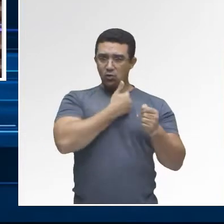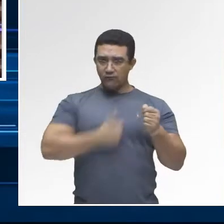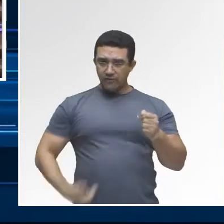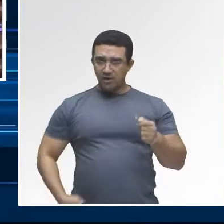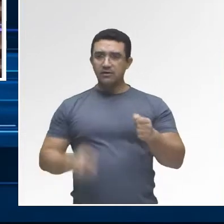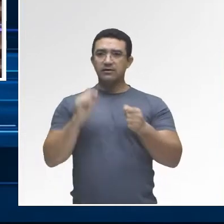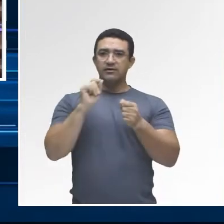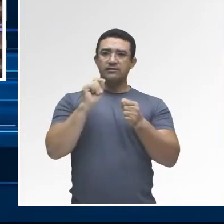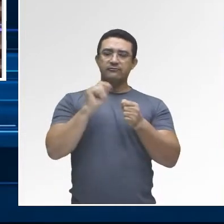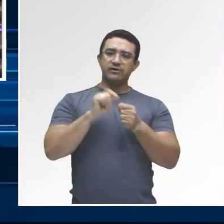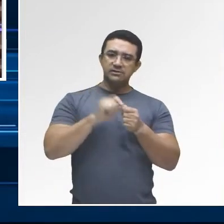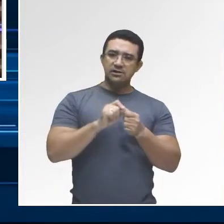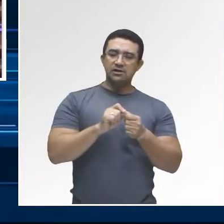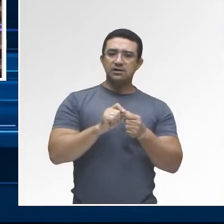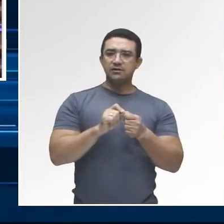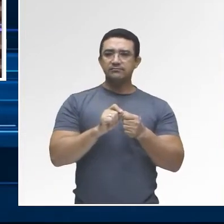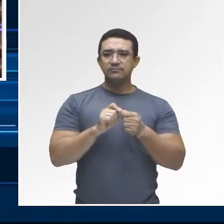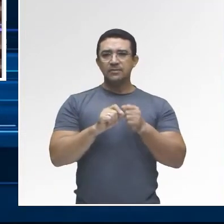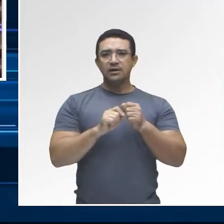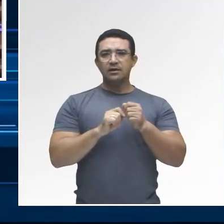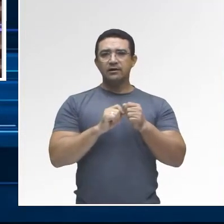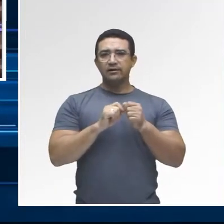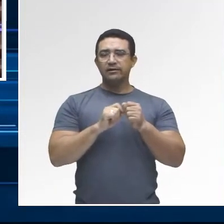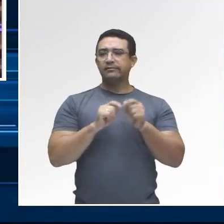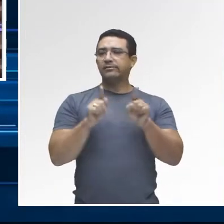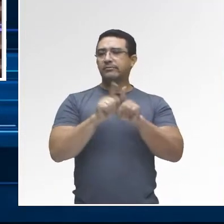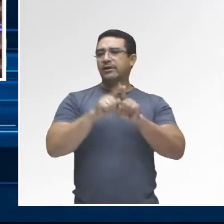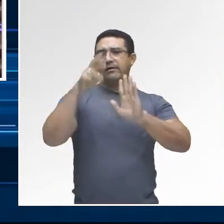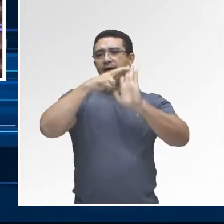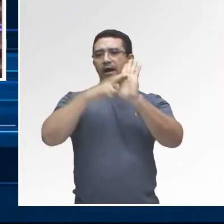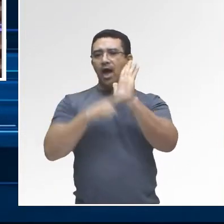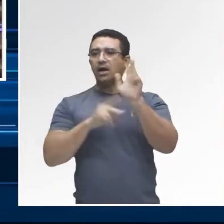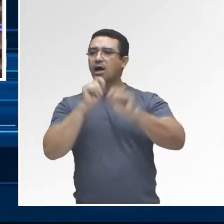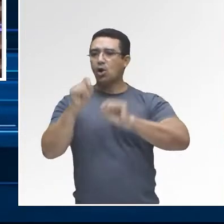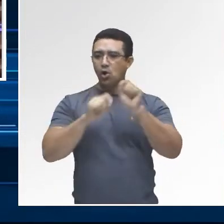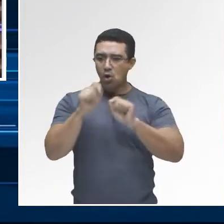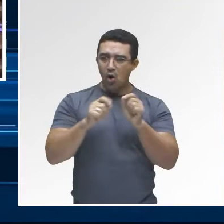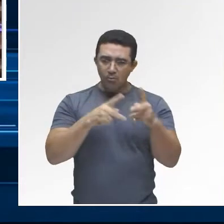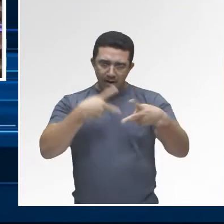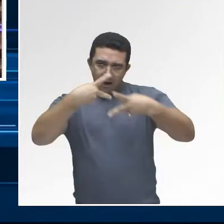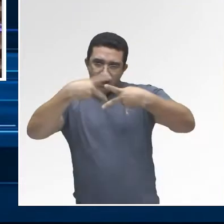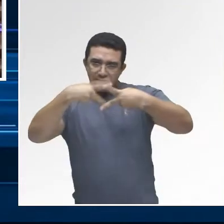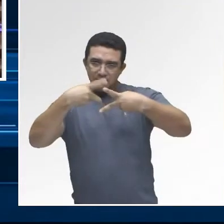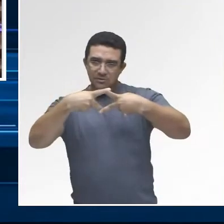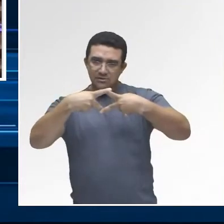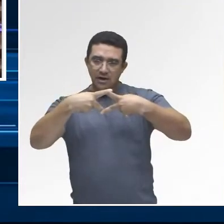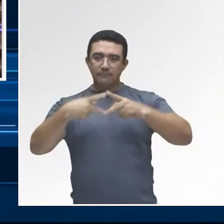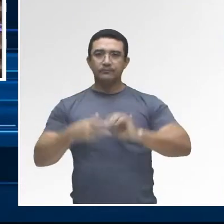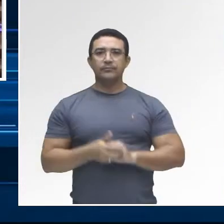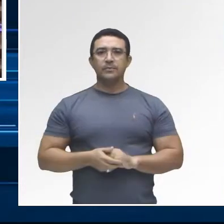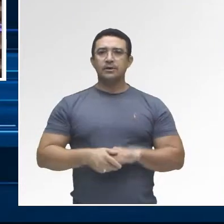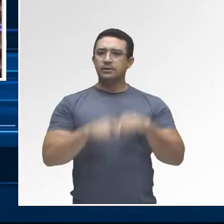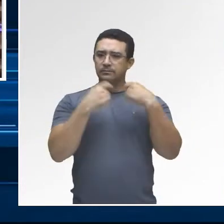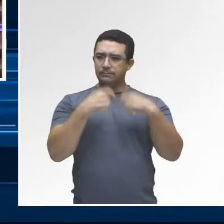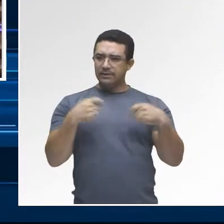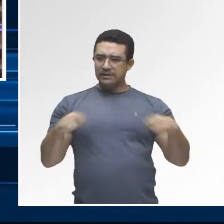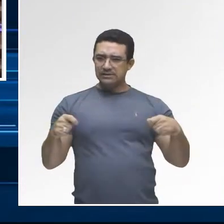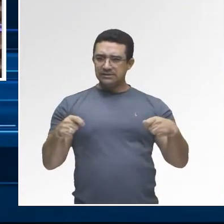você traz essa forma de governo, você traz também uma nova forma de administrar. É preciso